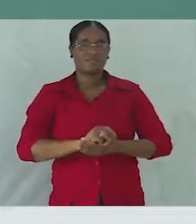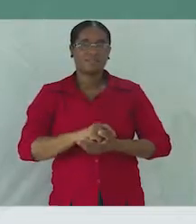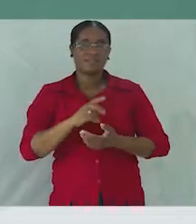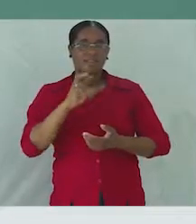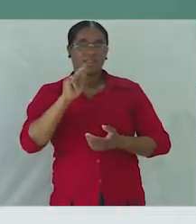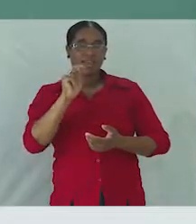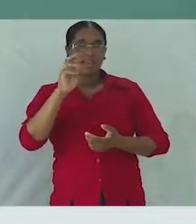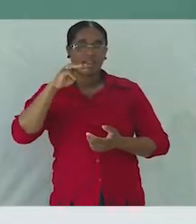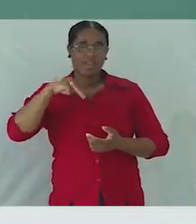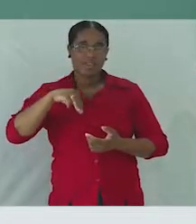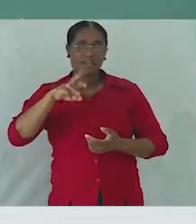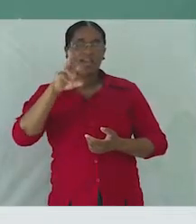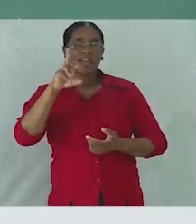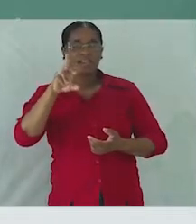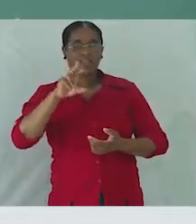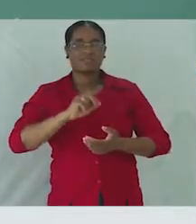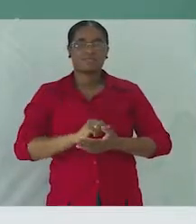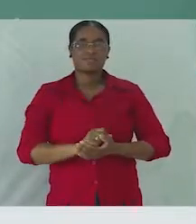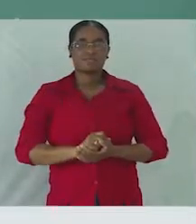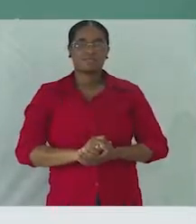em R.